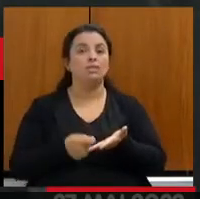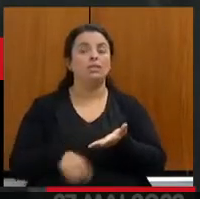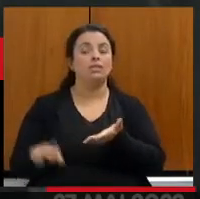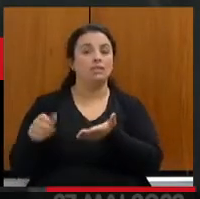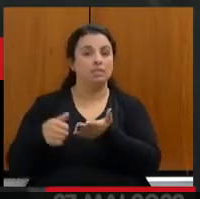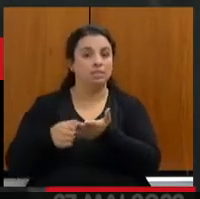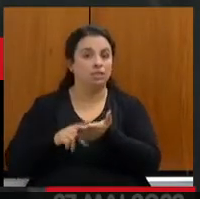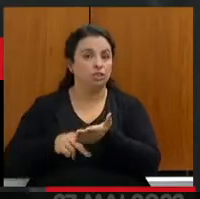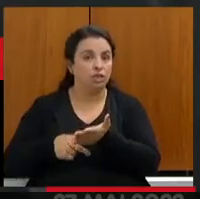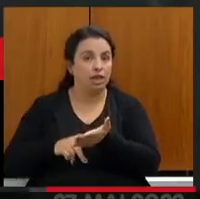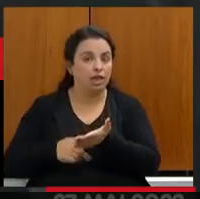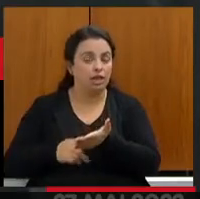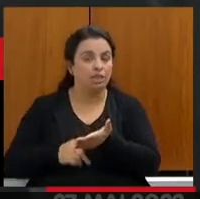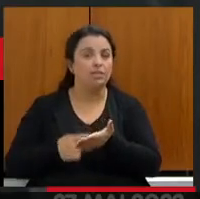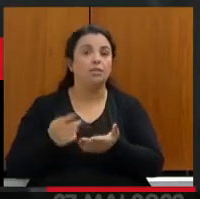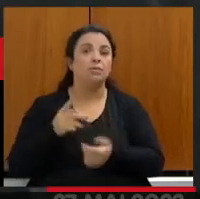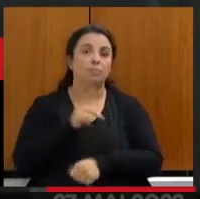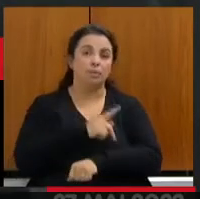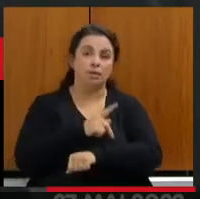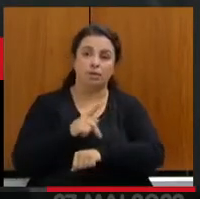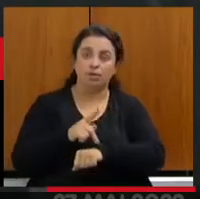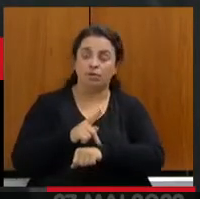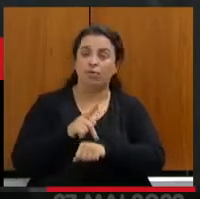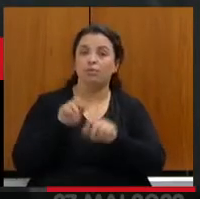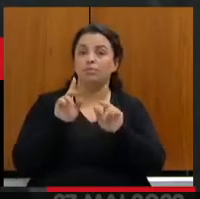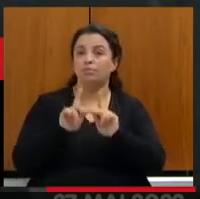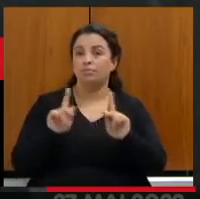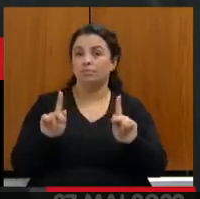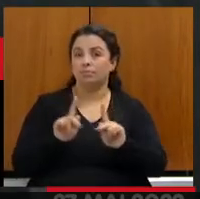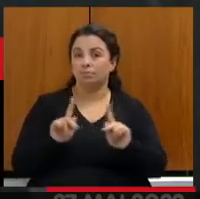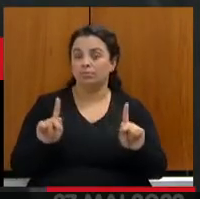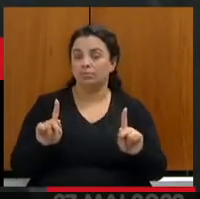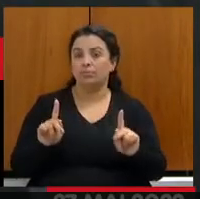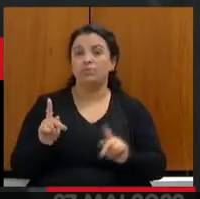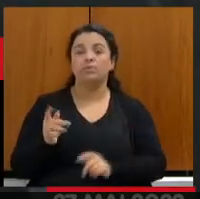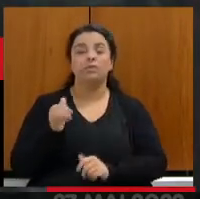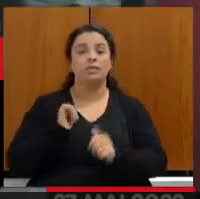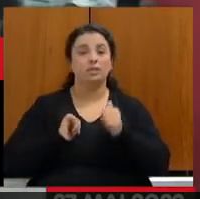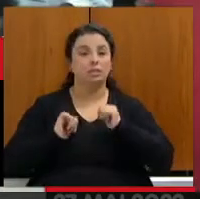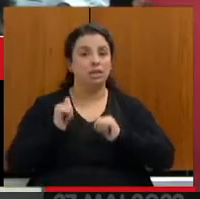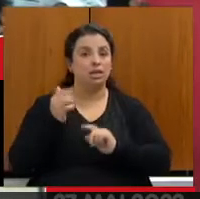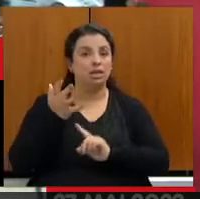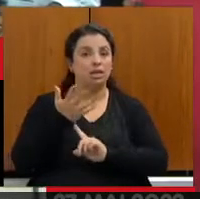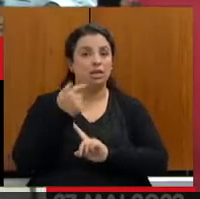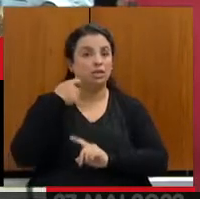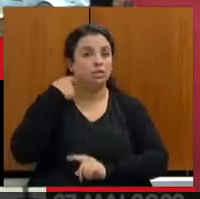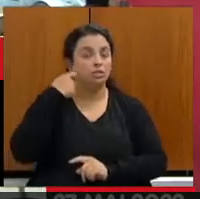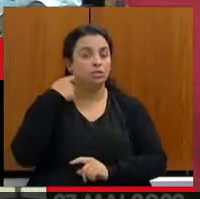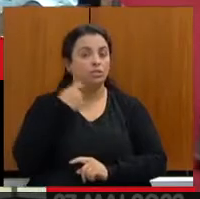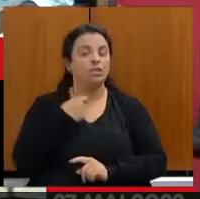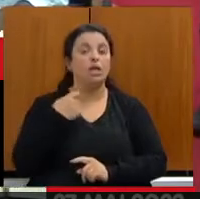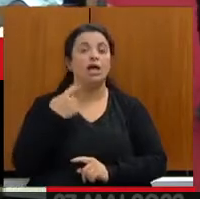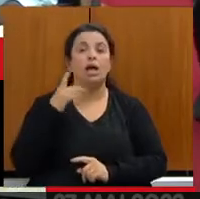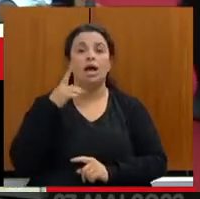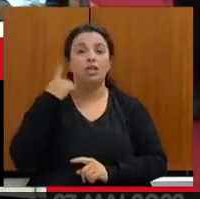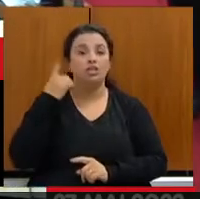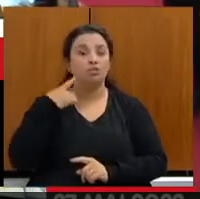sindicalistas pedagogas professoras artistas advogados